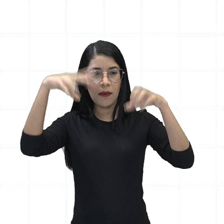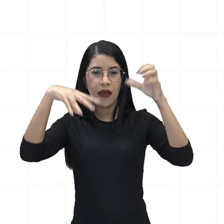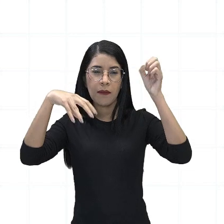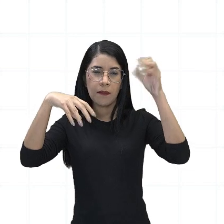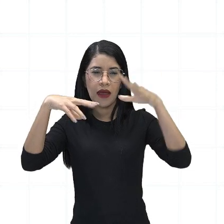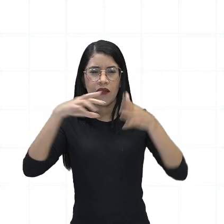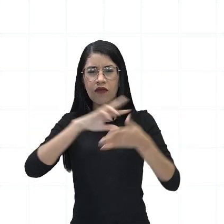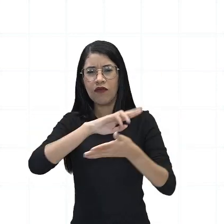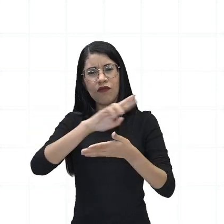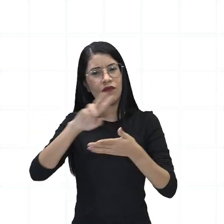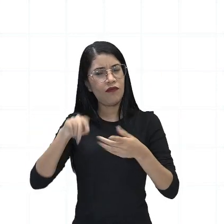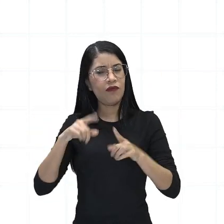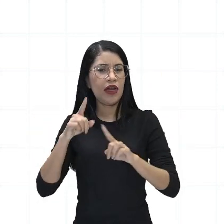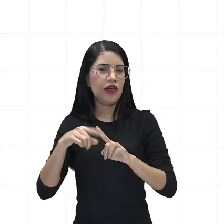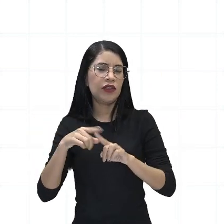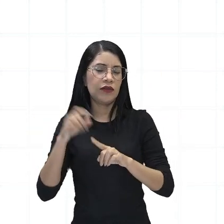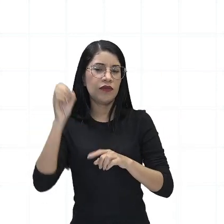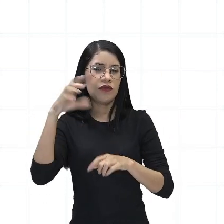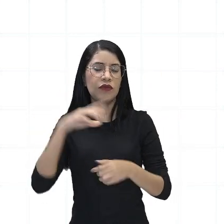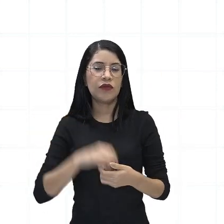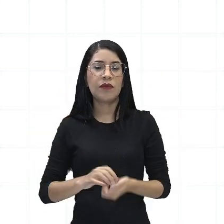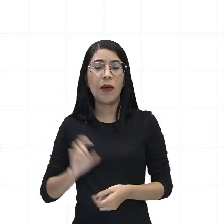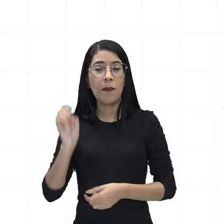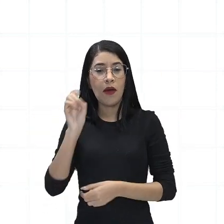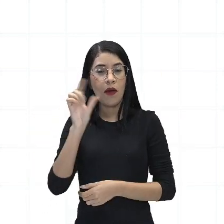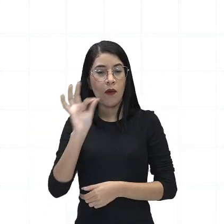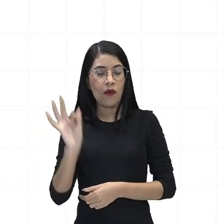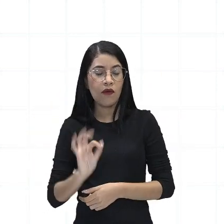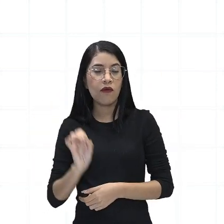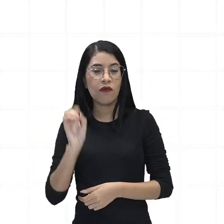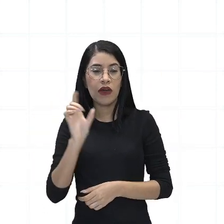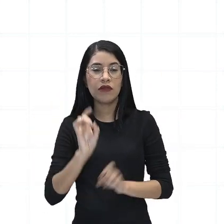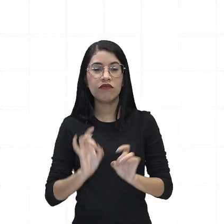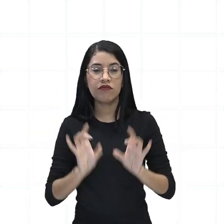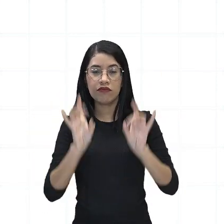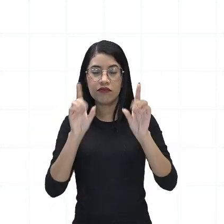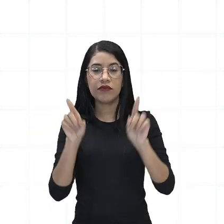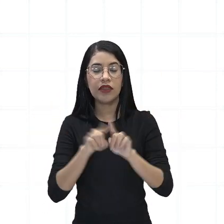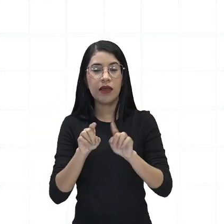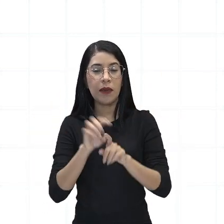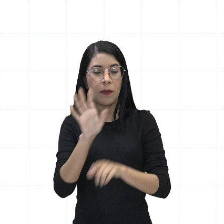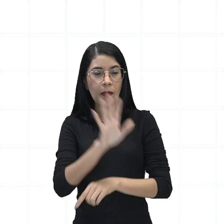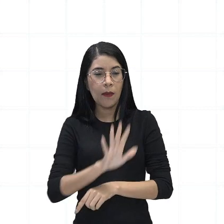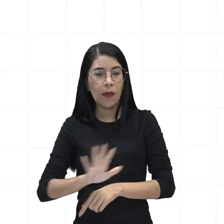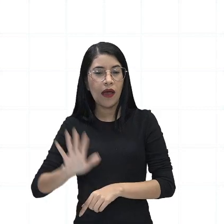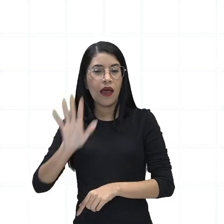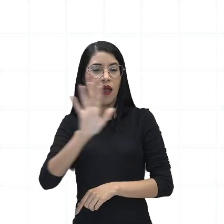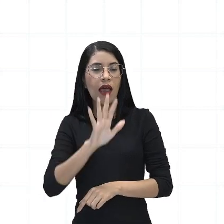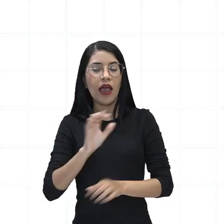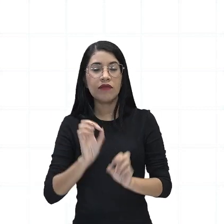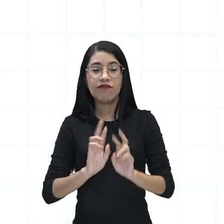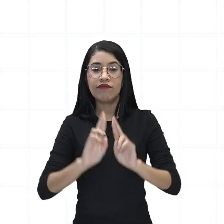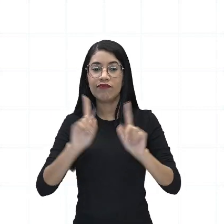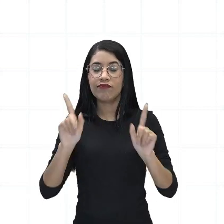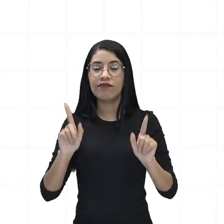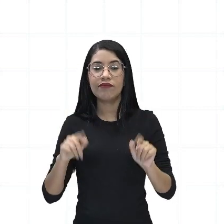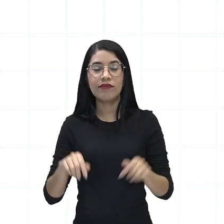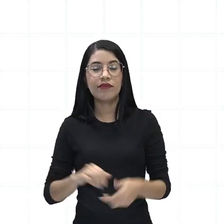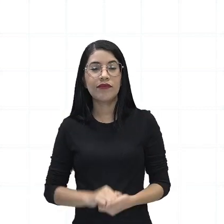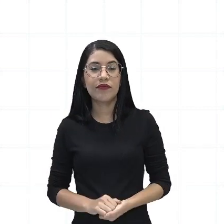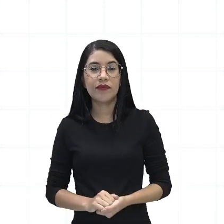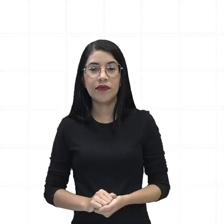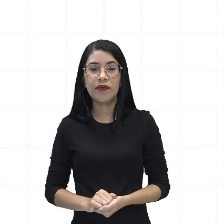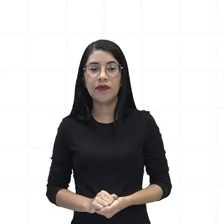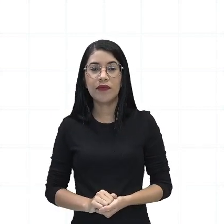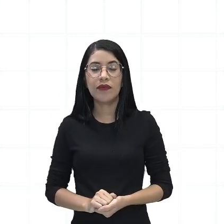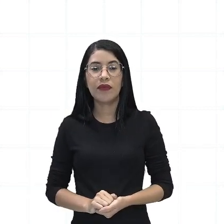estroboscópicas, para criar efeitos visuais impressionantes e atmosfera única, certo? E aí